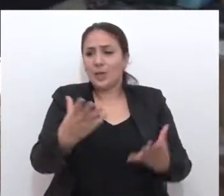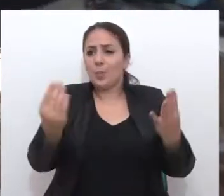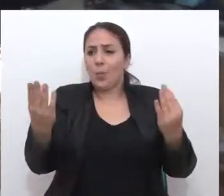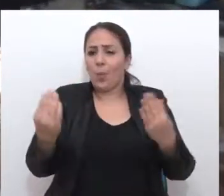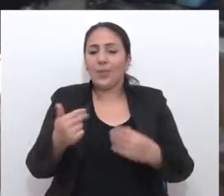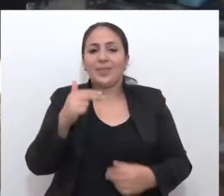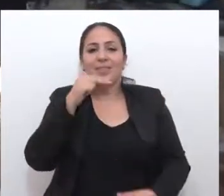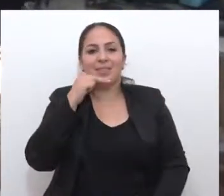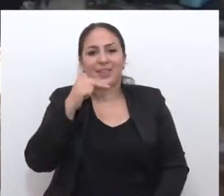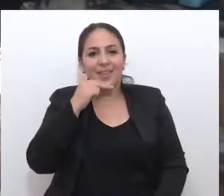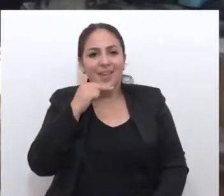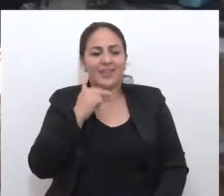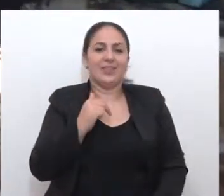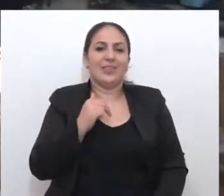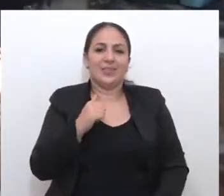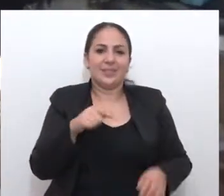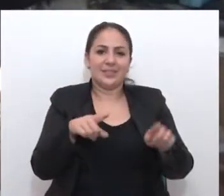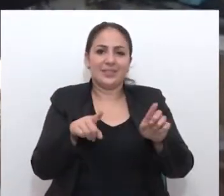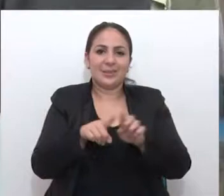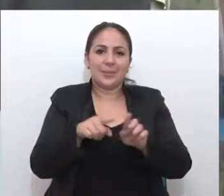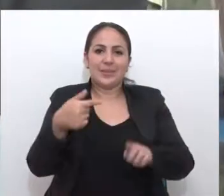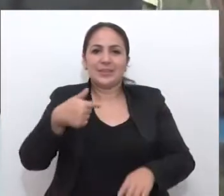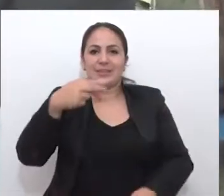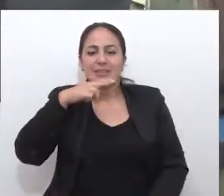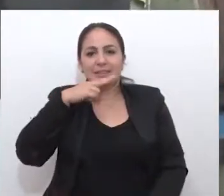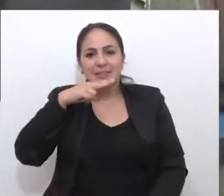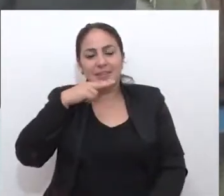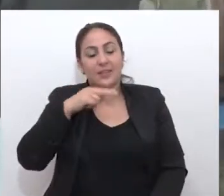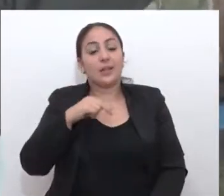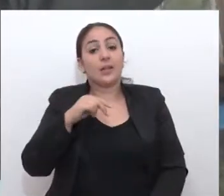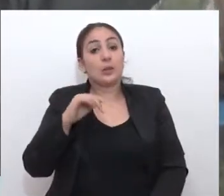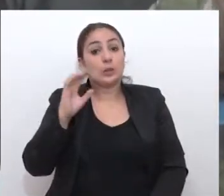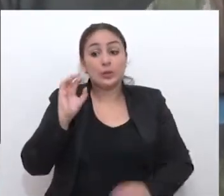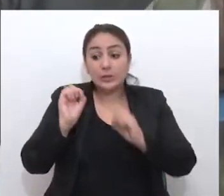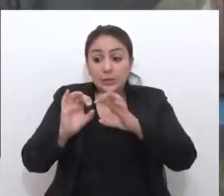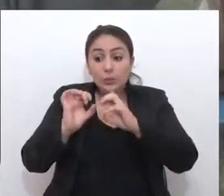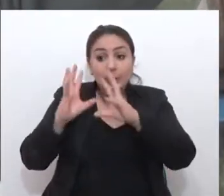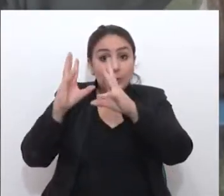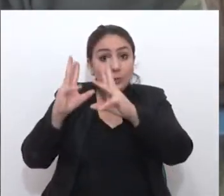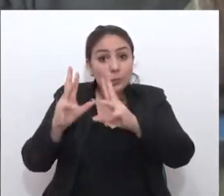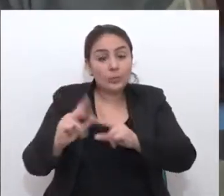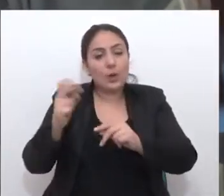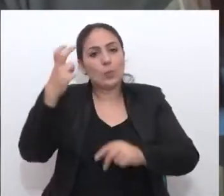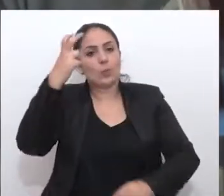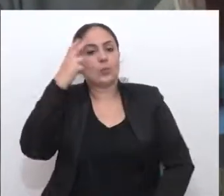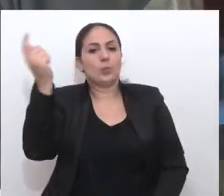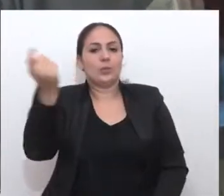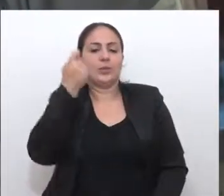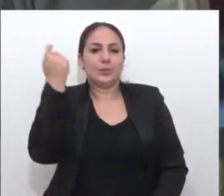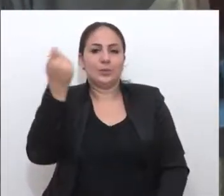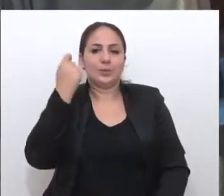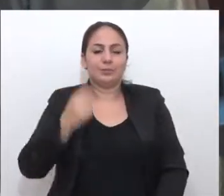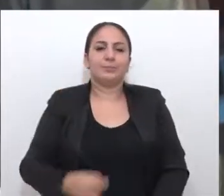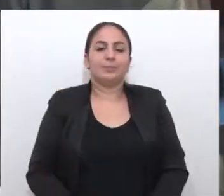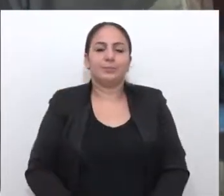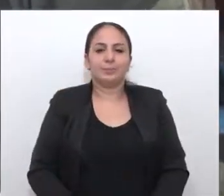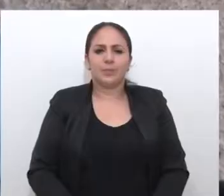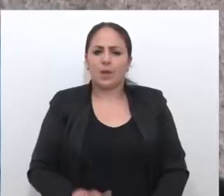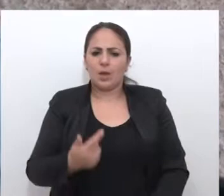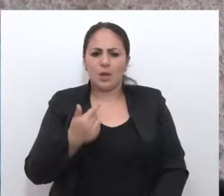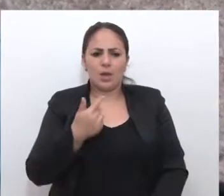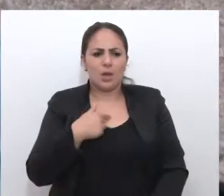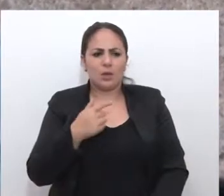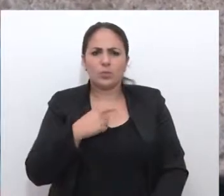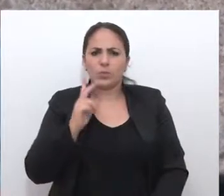e dezenas de netos e bisnetos, ele também deixou para eles o legado da cultura gaúcha.